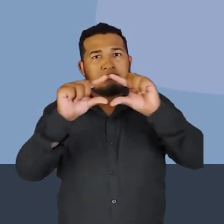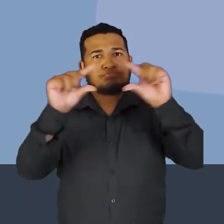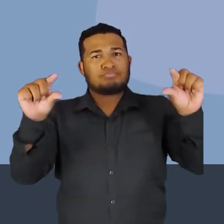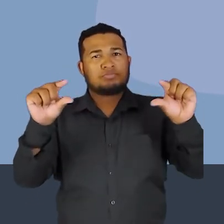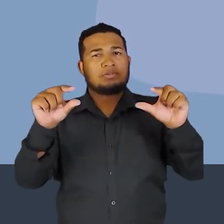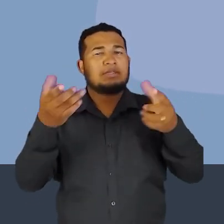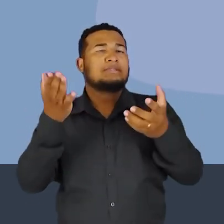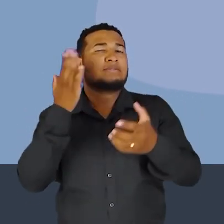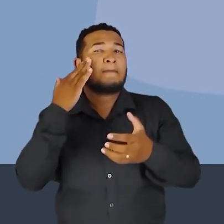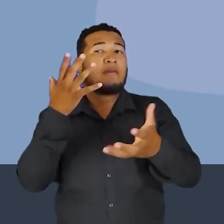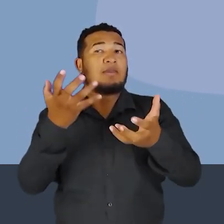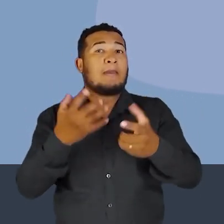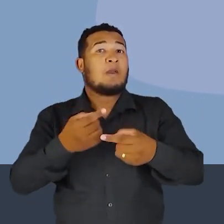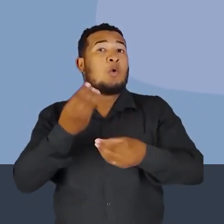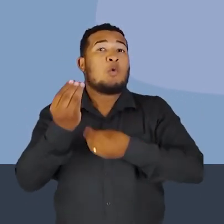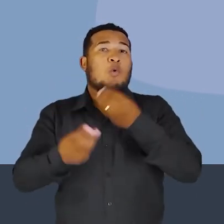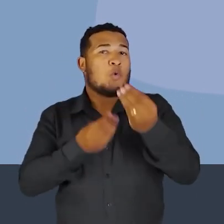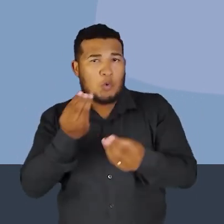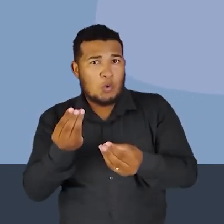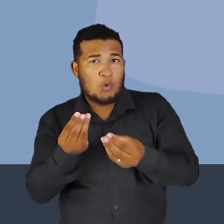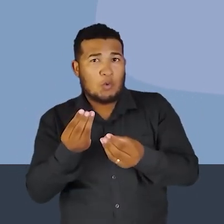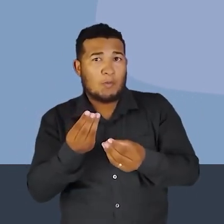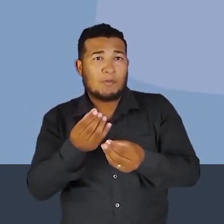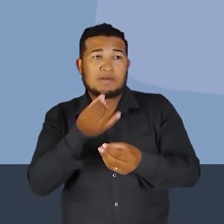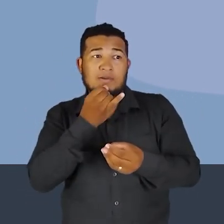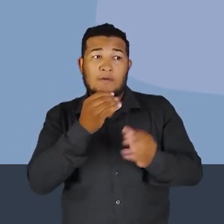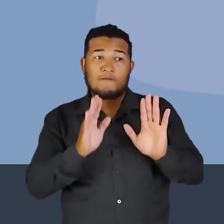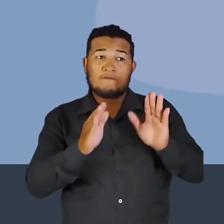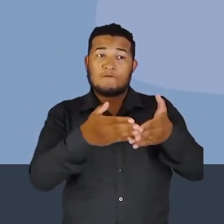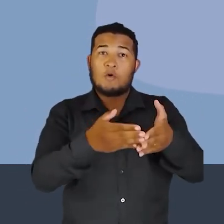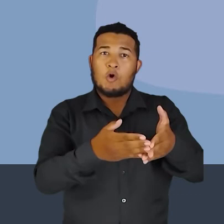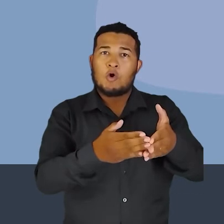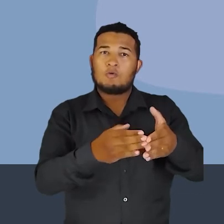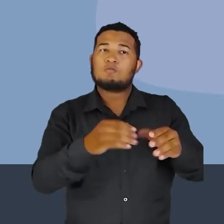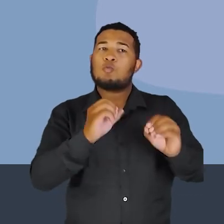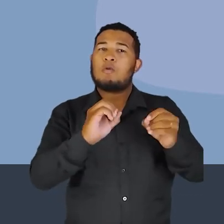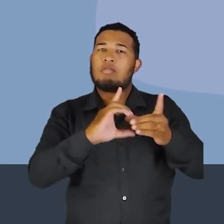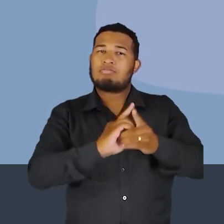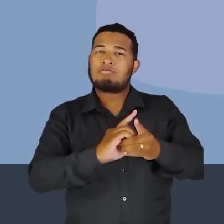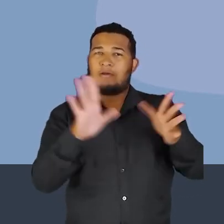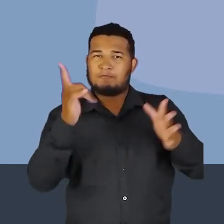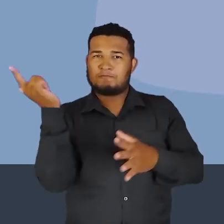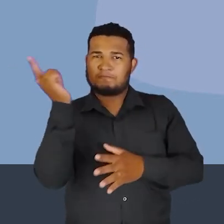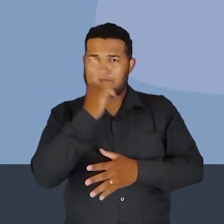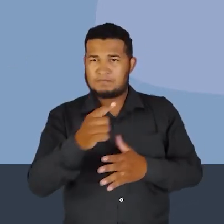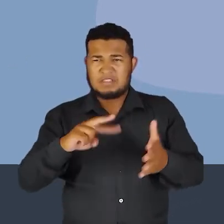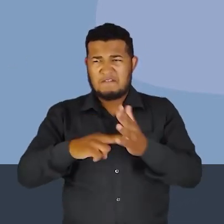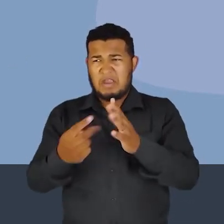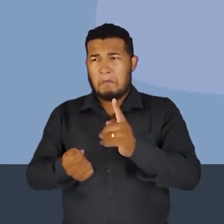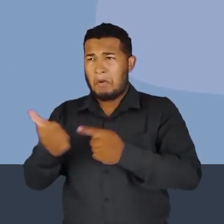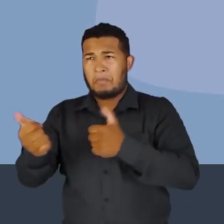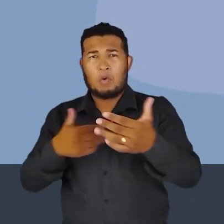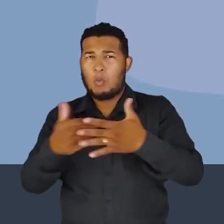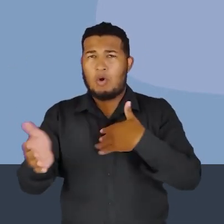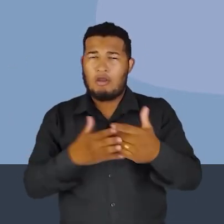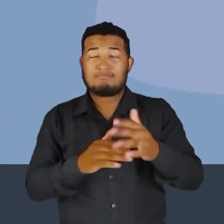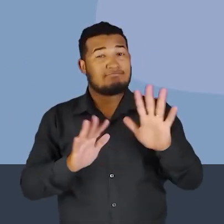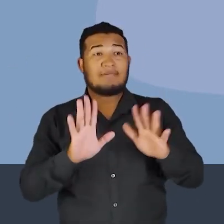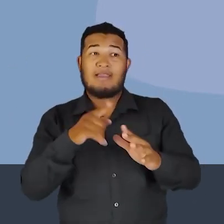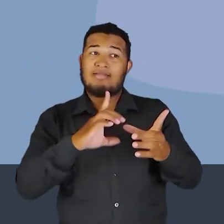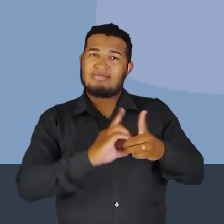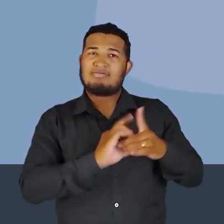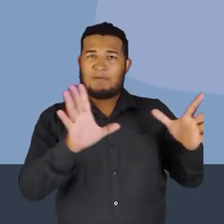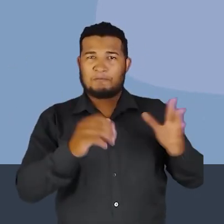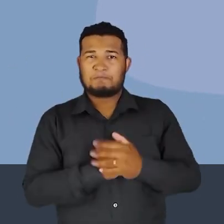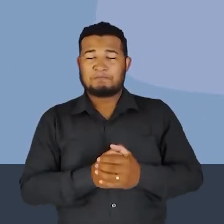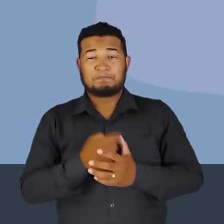saber como que os movimentos contribuem para o processo de construção democrática. Não é qualquer contribuição, ok? Atenção.